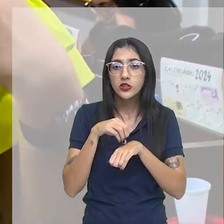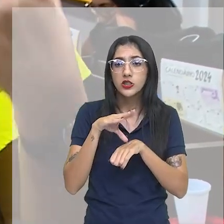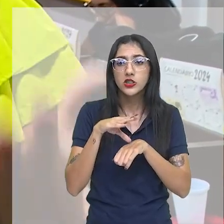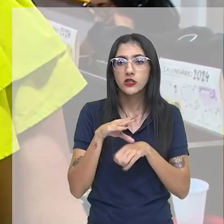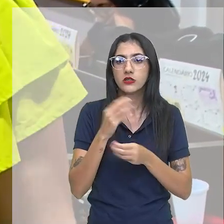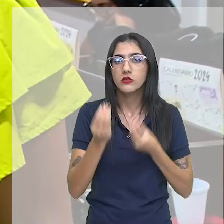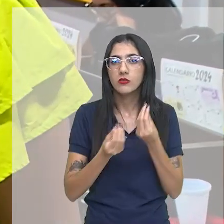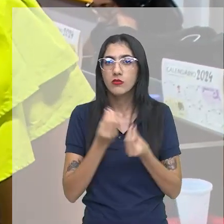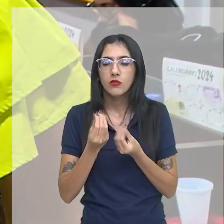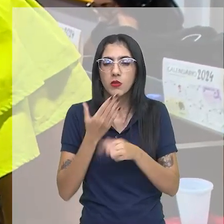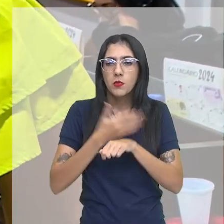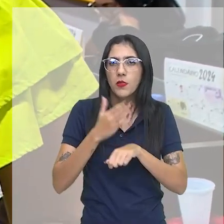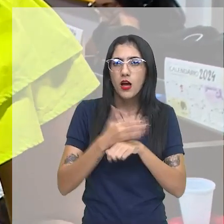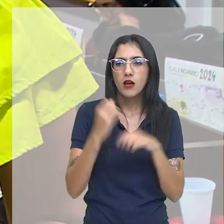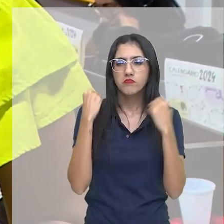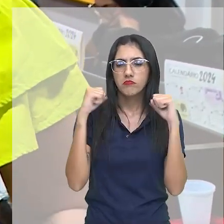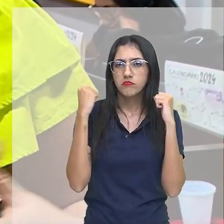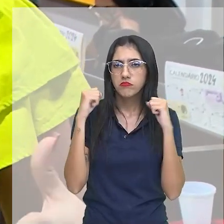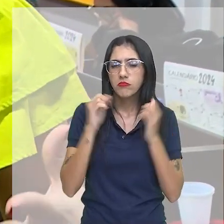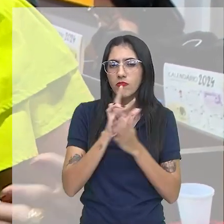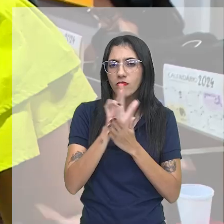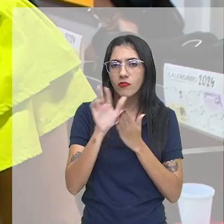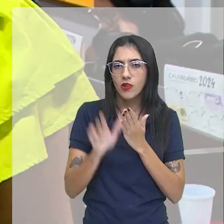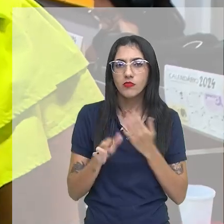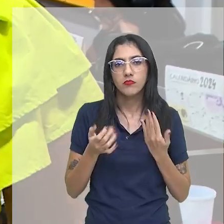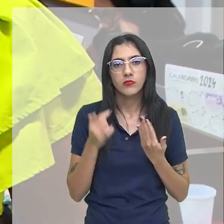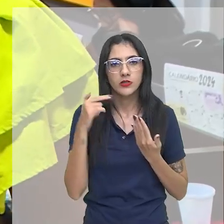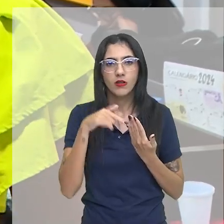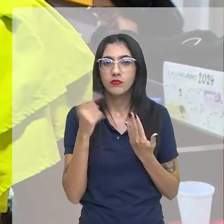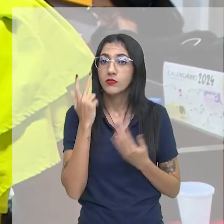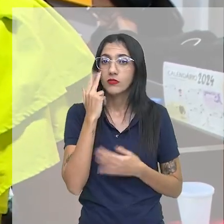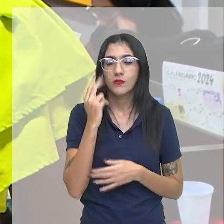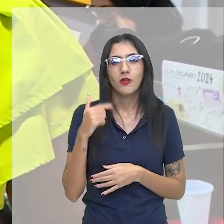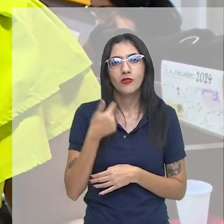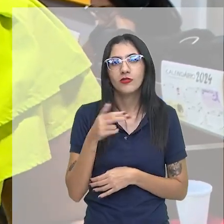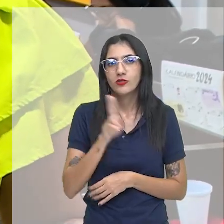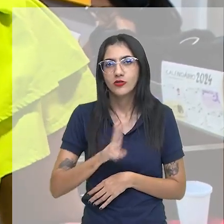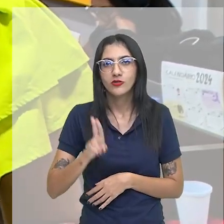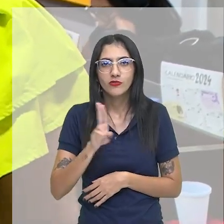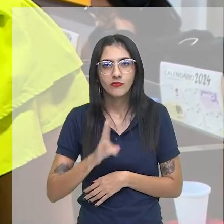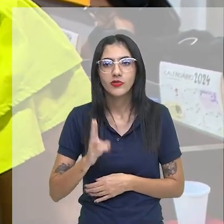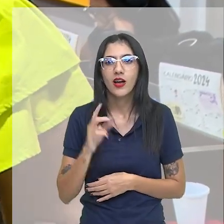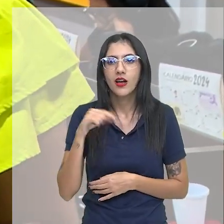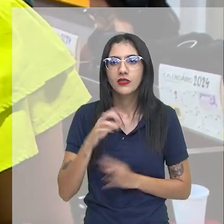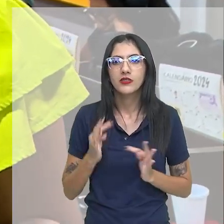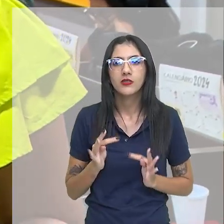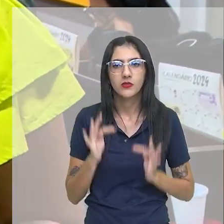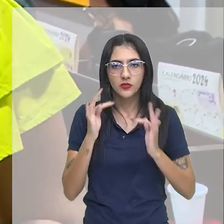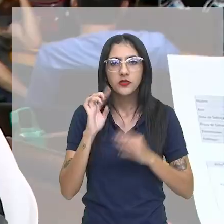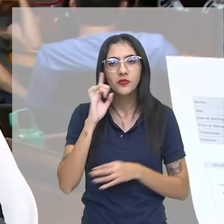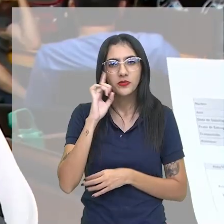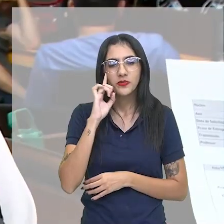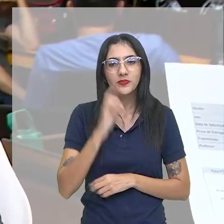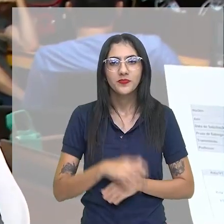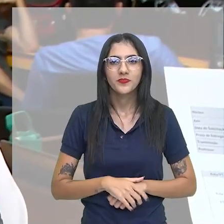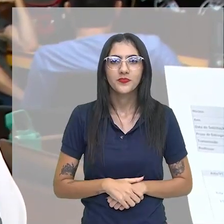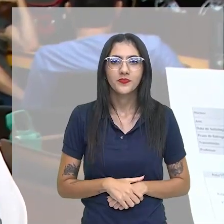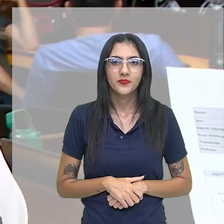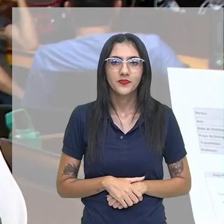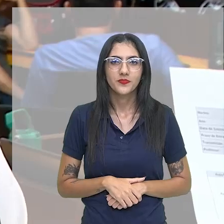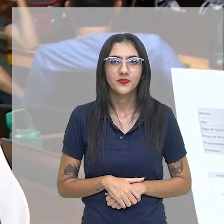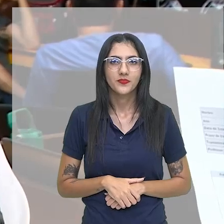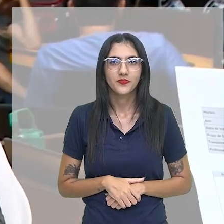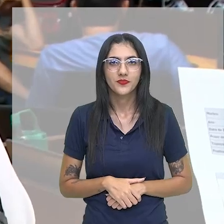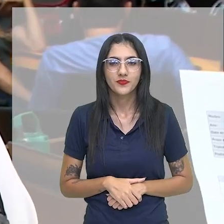movimentos, sugestões de atividades. Então é comum a gente utilizar esses recursos tecnológicos no nosso dia a dia de uma forma geral. Bom, aí eu acho